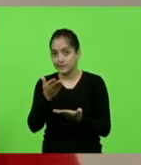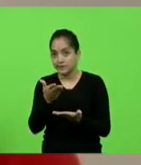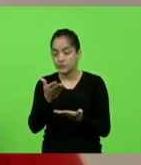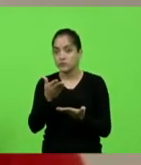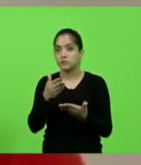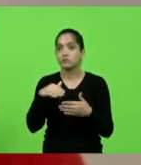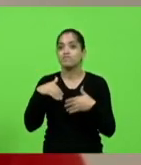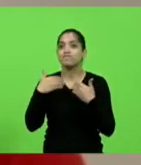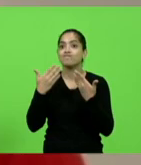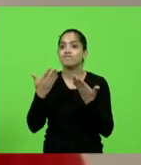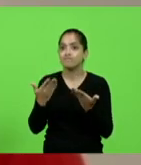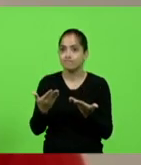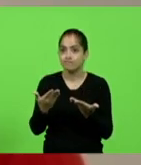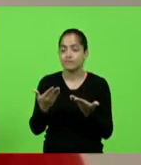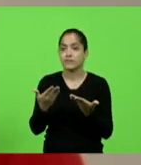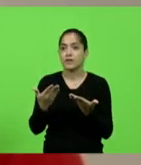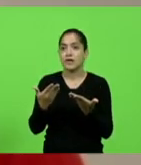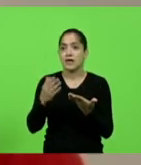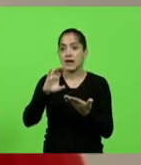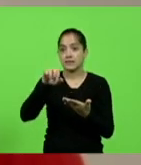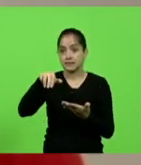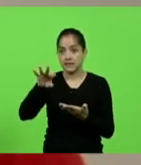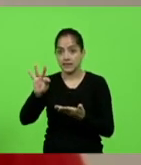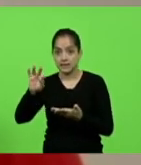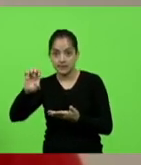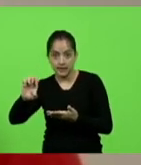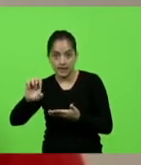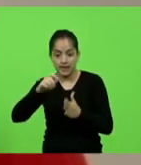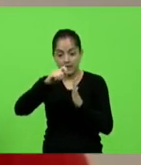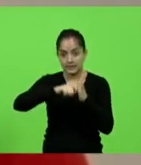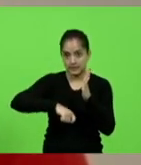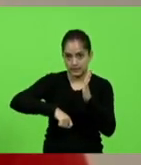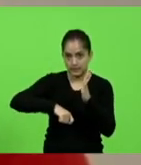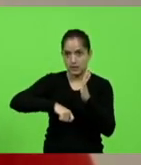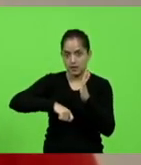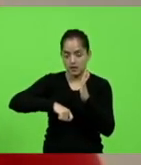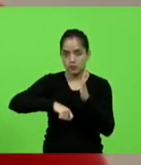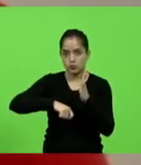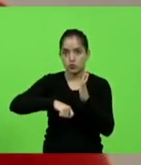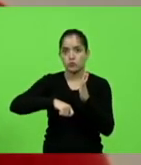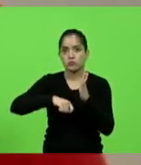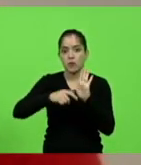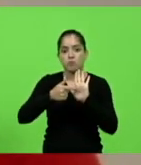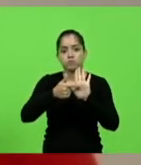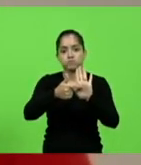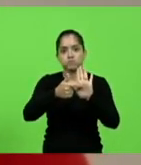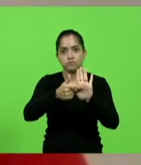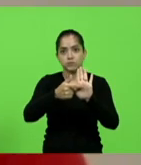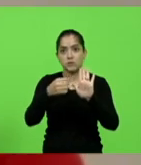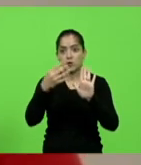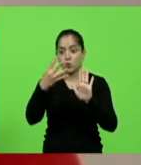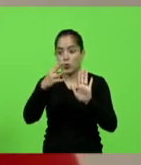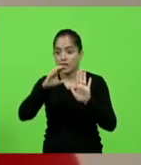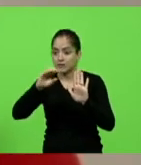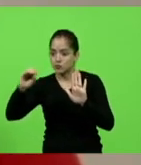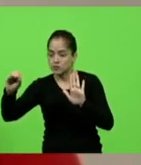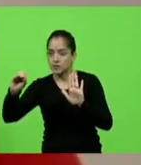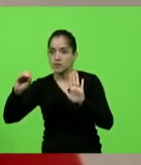a CNTE, mas a CNTE, assinando uma nota pública junto com quase 400 entidades